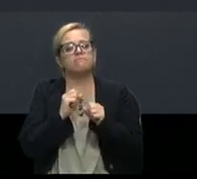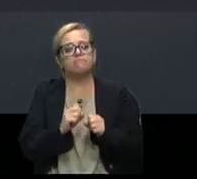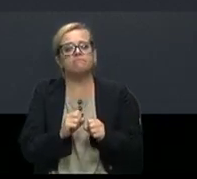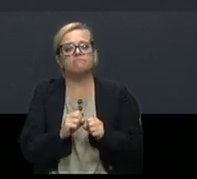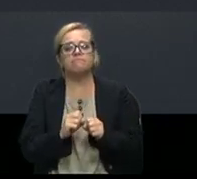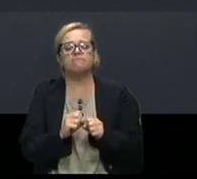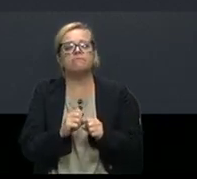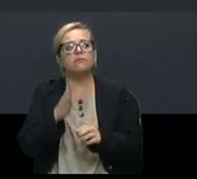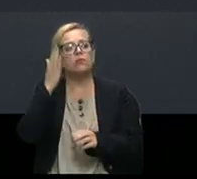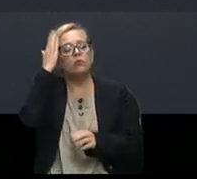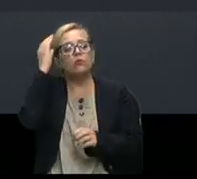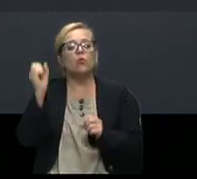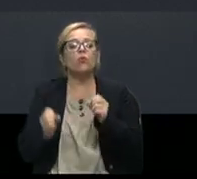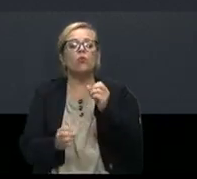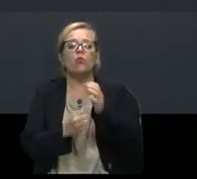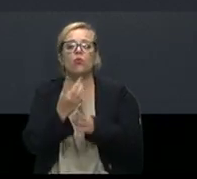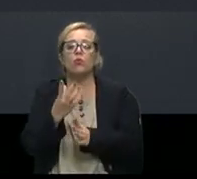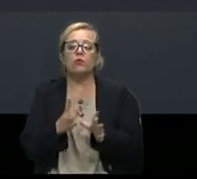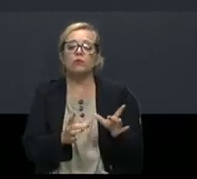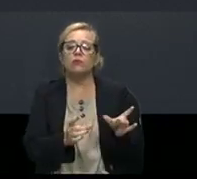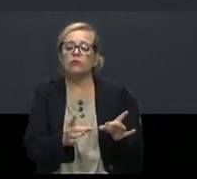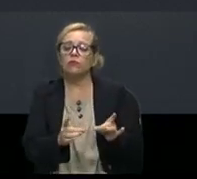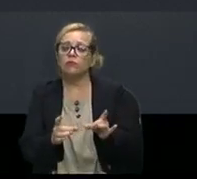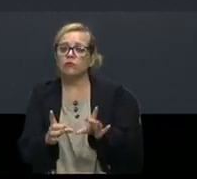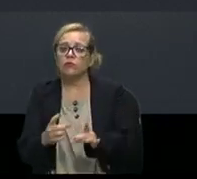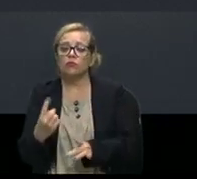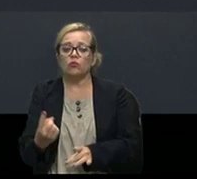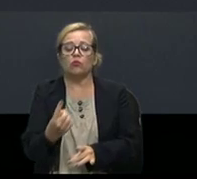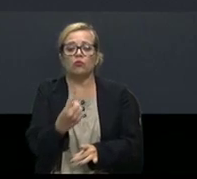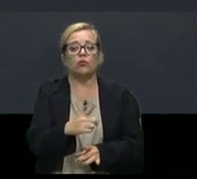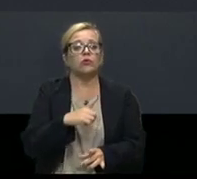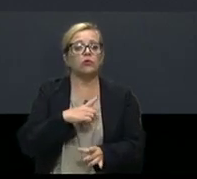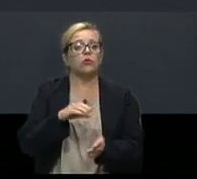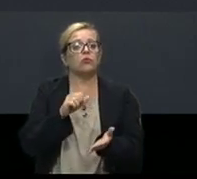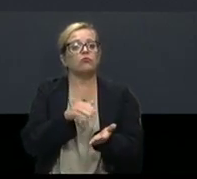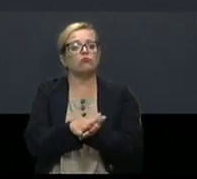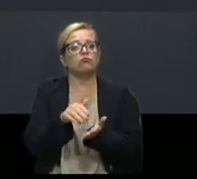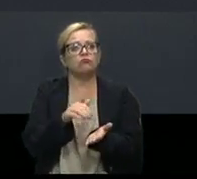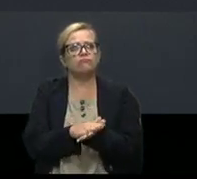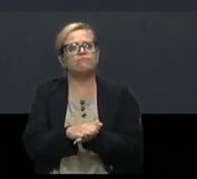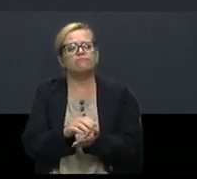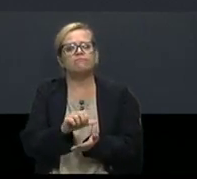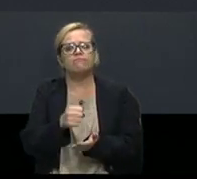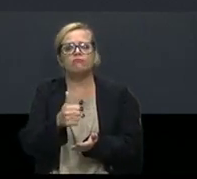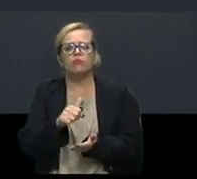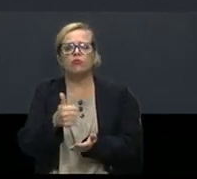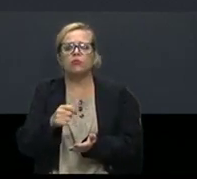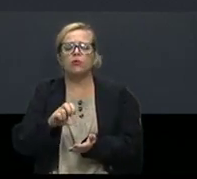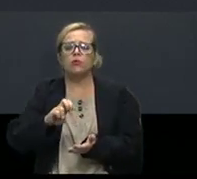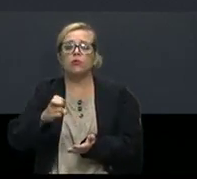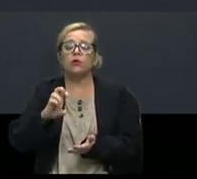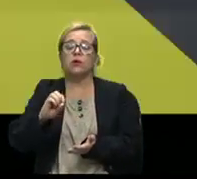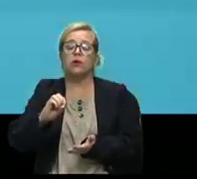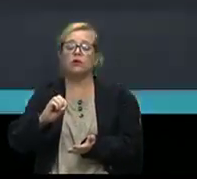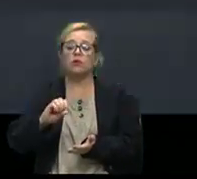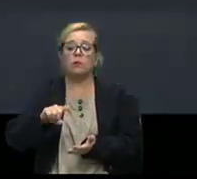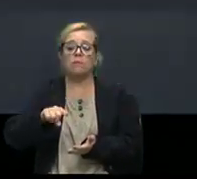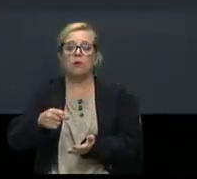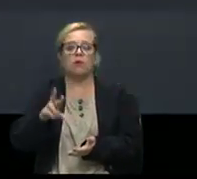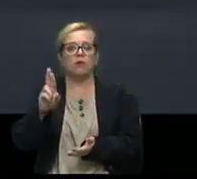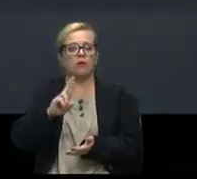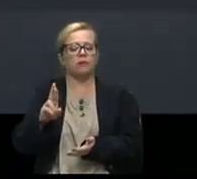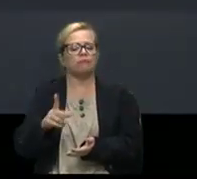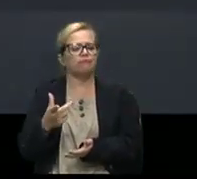poderá estimar quantas unidades são vendidas quando há um gasto, por exemplo, de R$ 11.500.